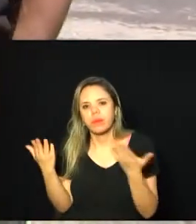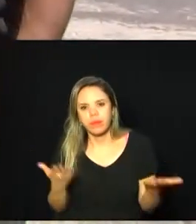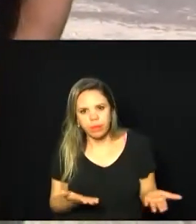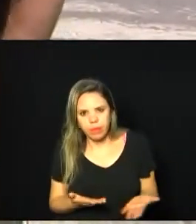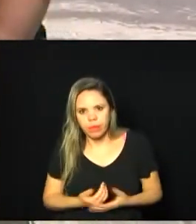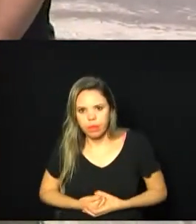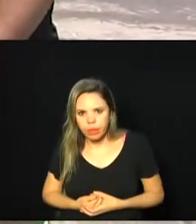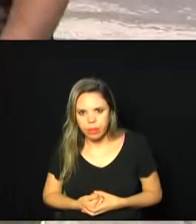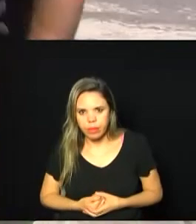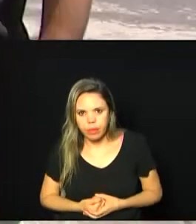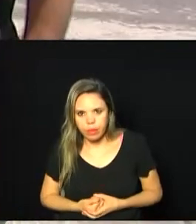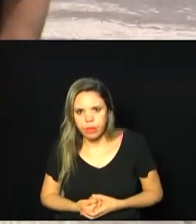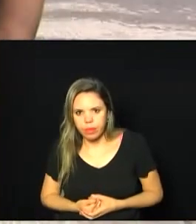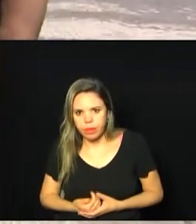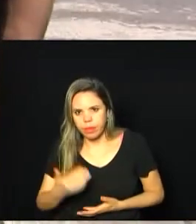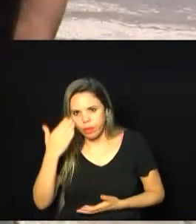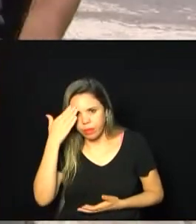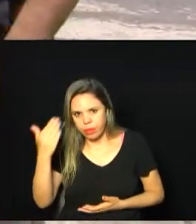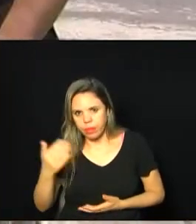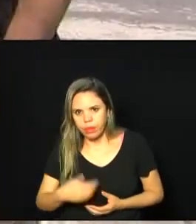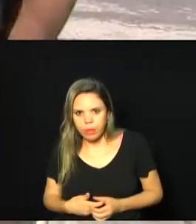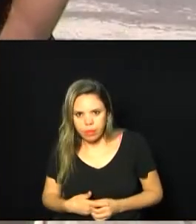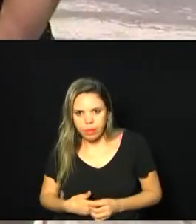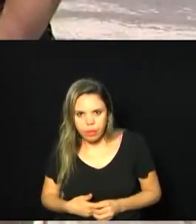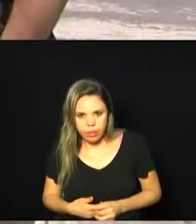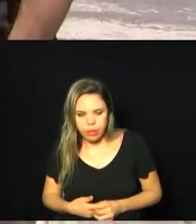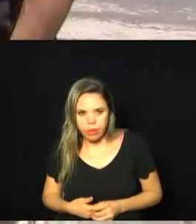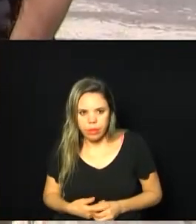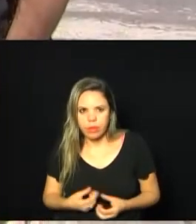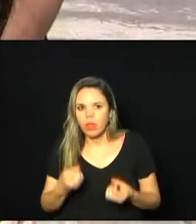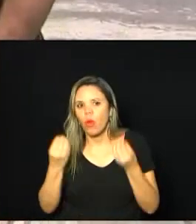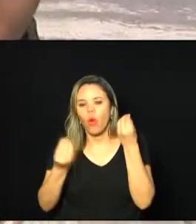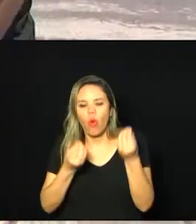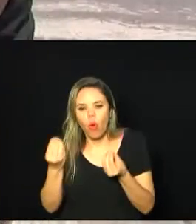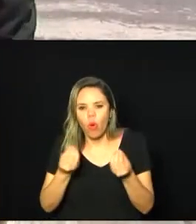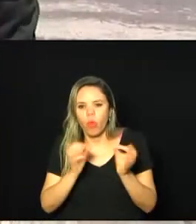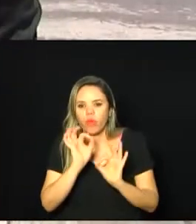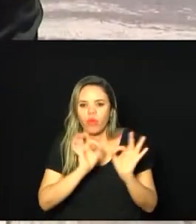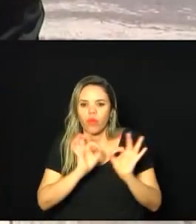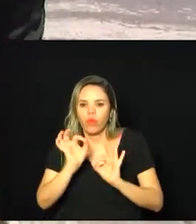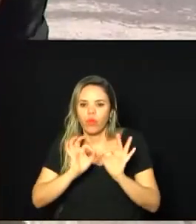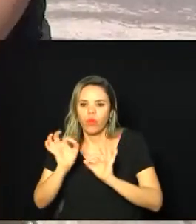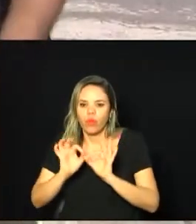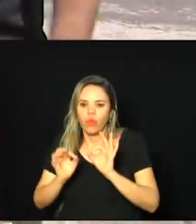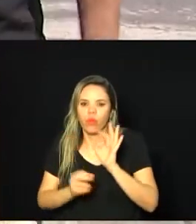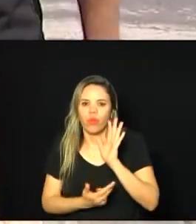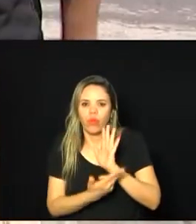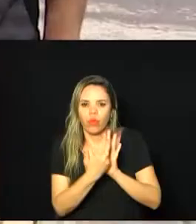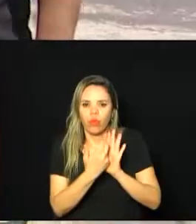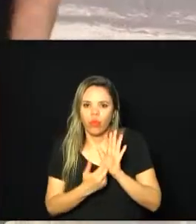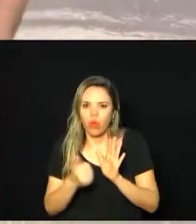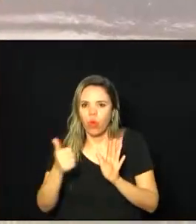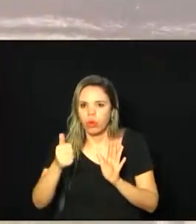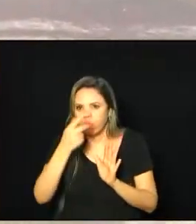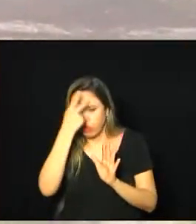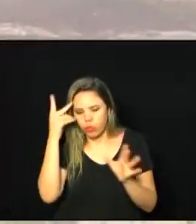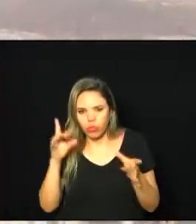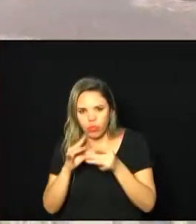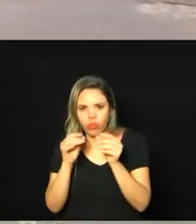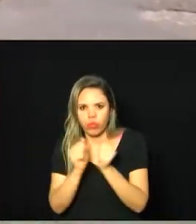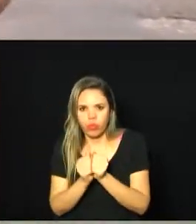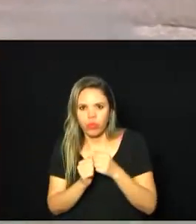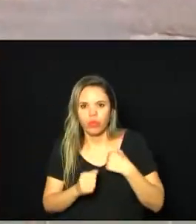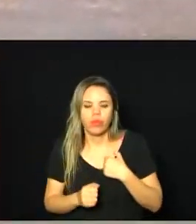viu? Olá, muito obrigado. Me conta como é que foi produzir esse trabalho aí junto com outras 11 pessoas.